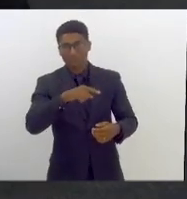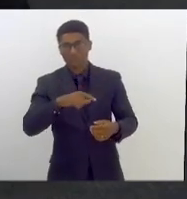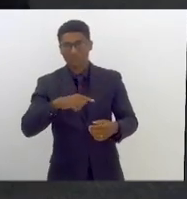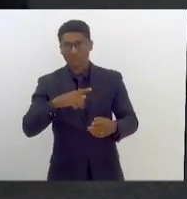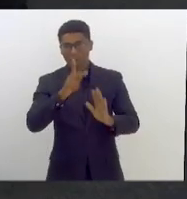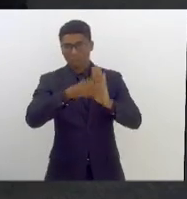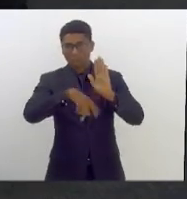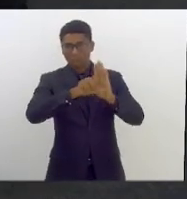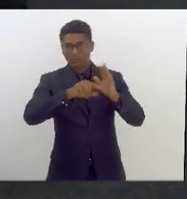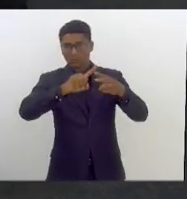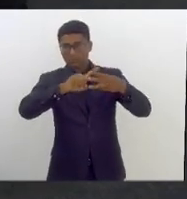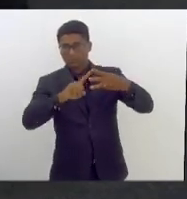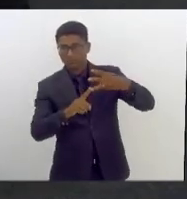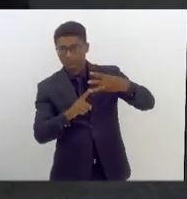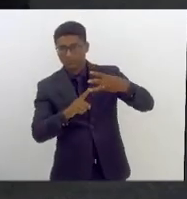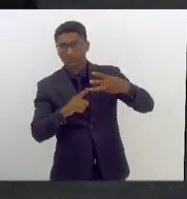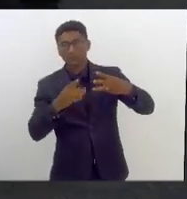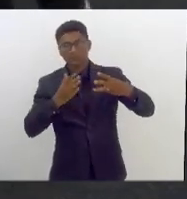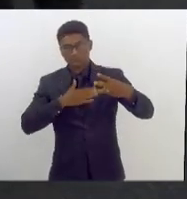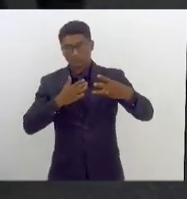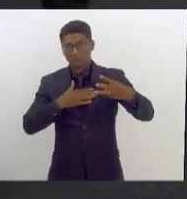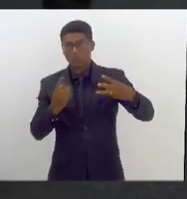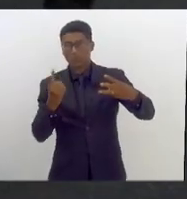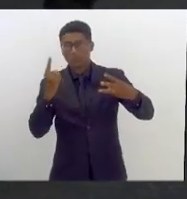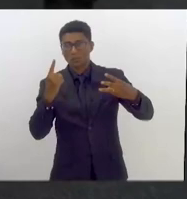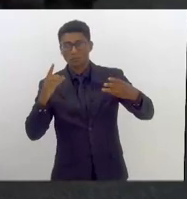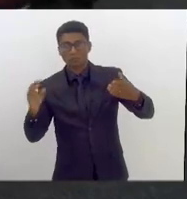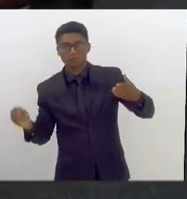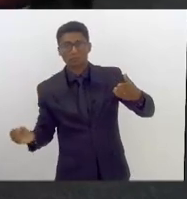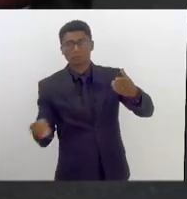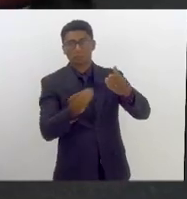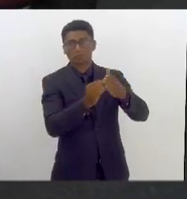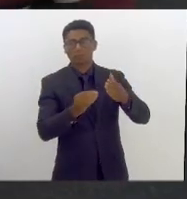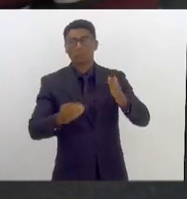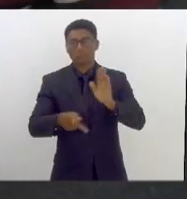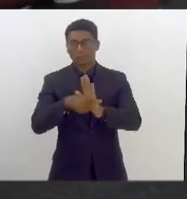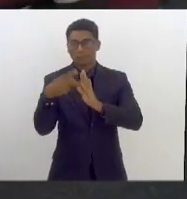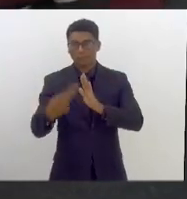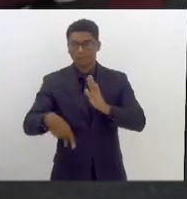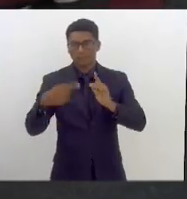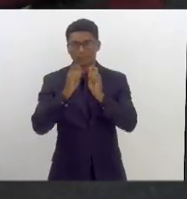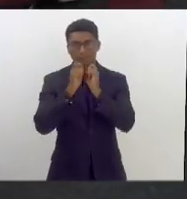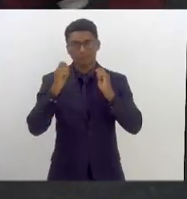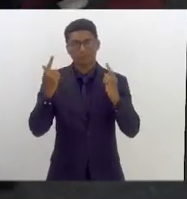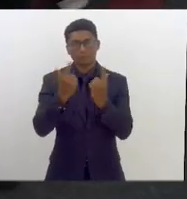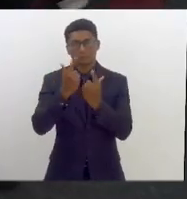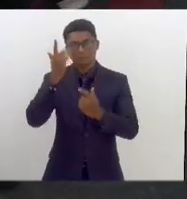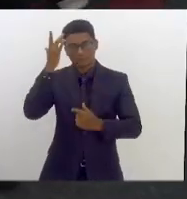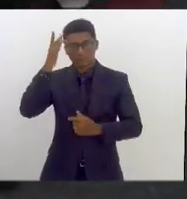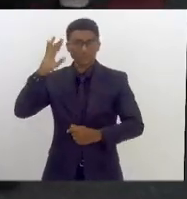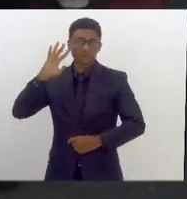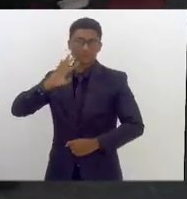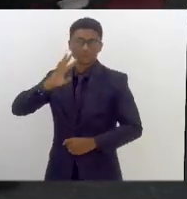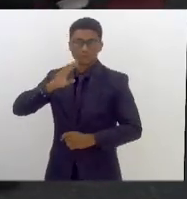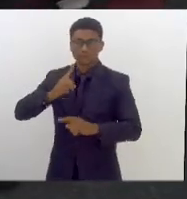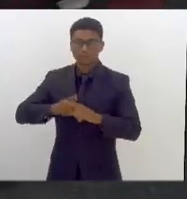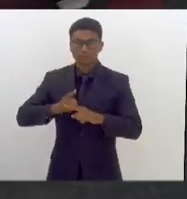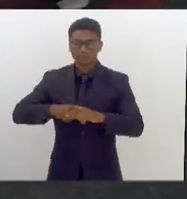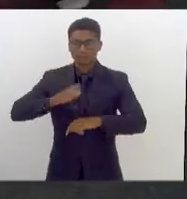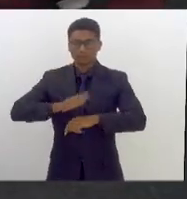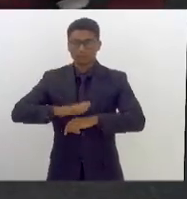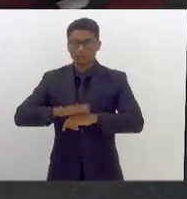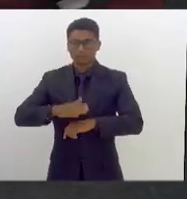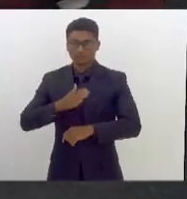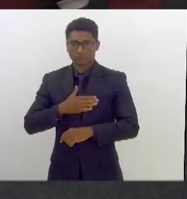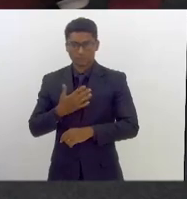no site do TCE, e está como alerge. Então, eu acho que é bacana, porque não é um projeto Adriana Baltazar, é